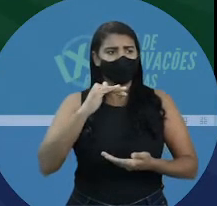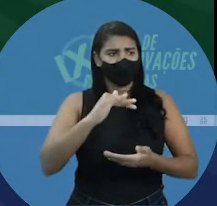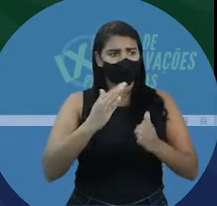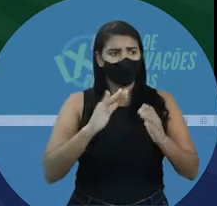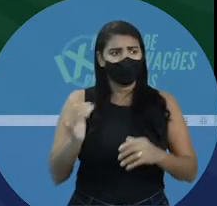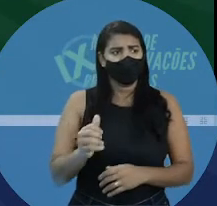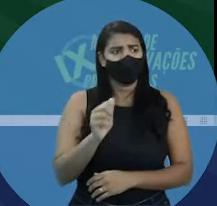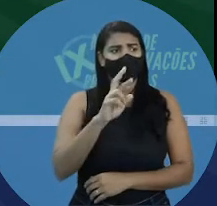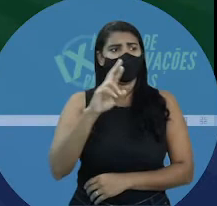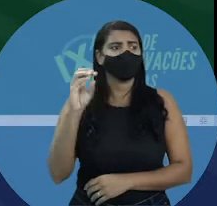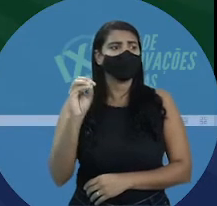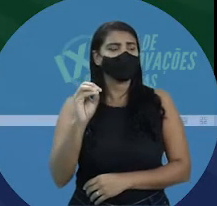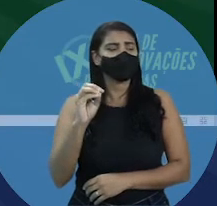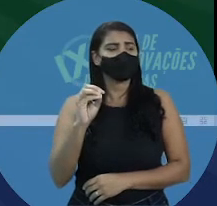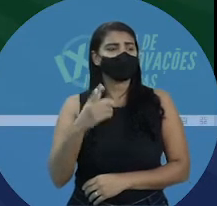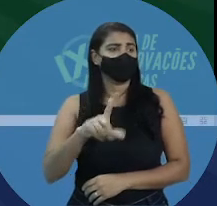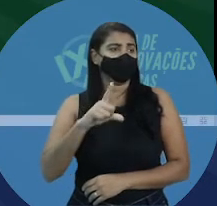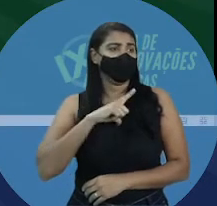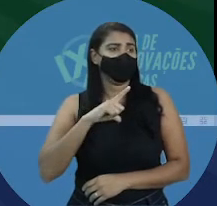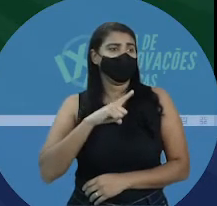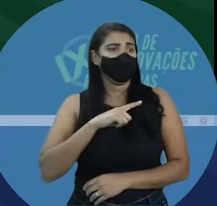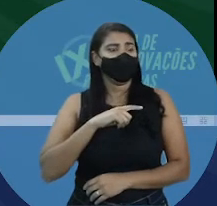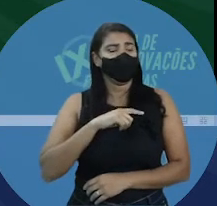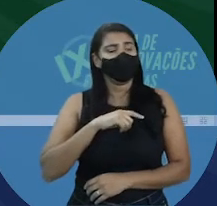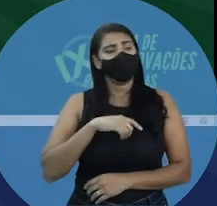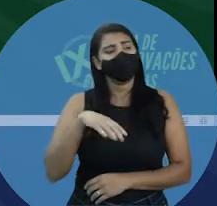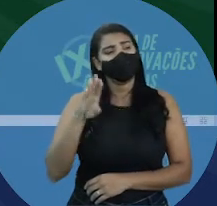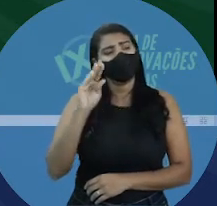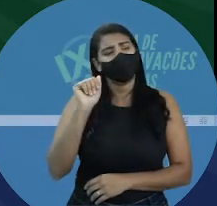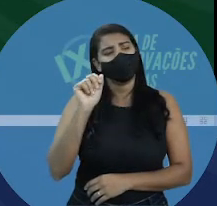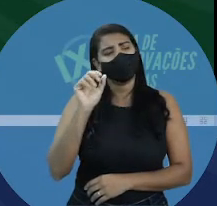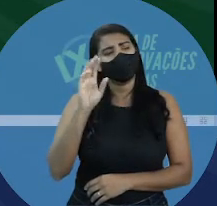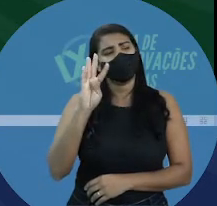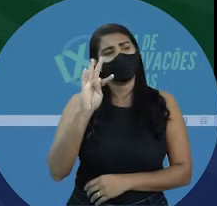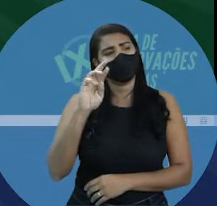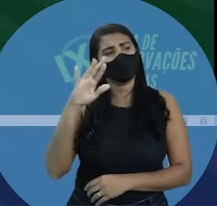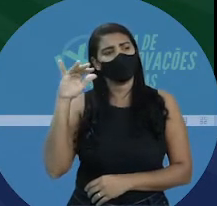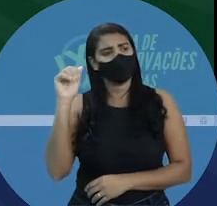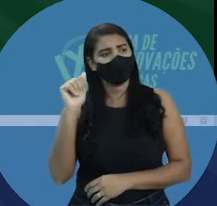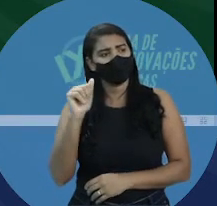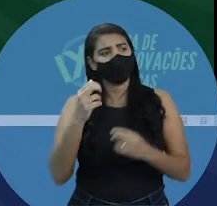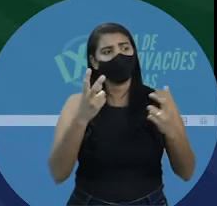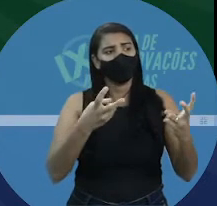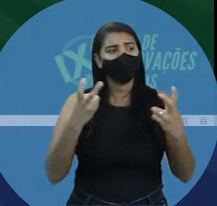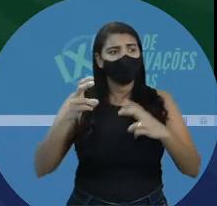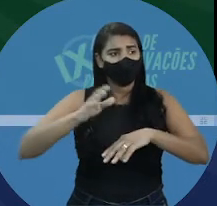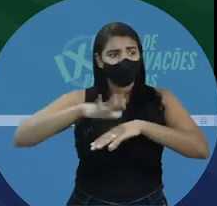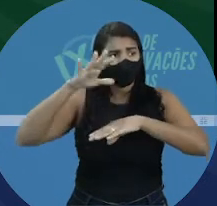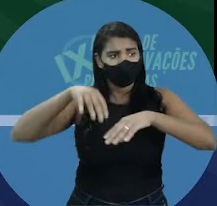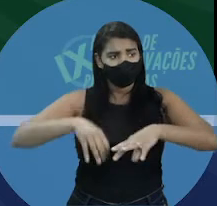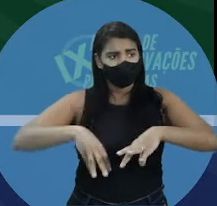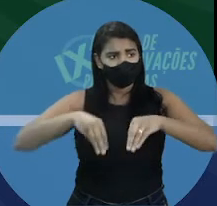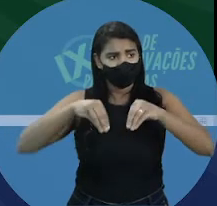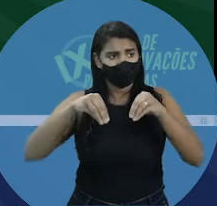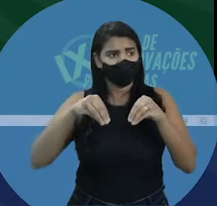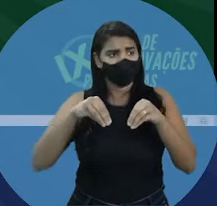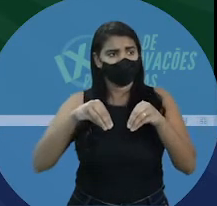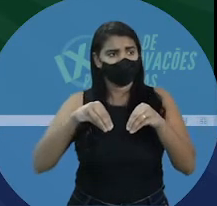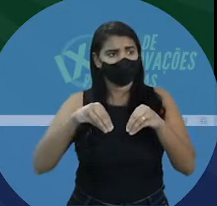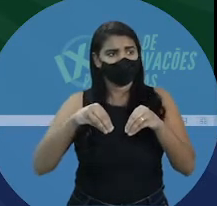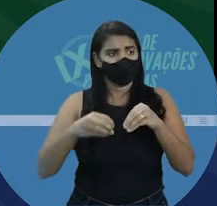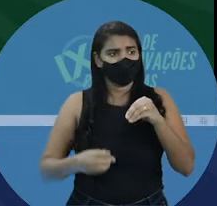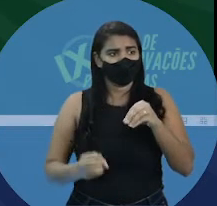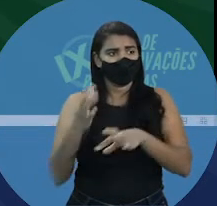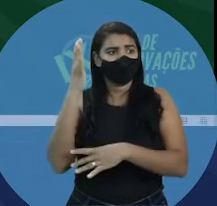continham pilhas e baterias, né, a gente observa que quanto maior a quantidade de terra, né, a planta também ficava